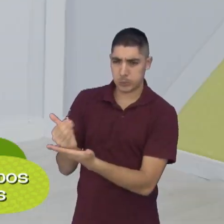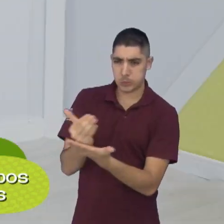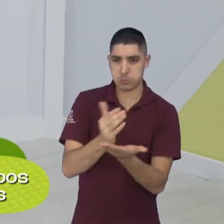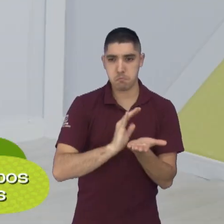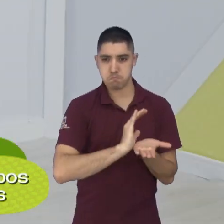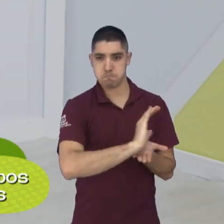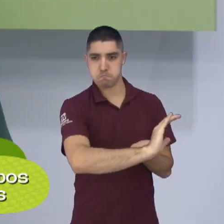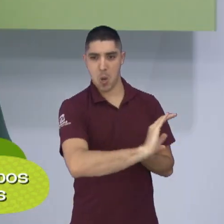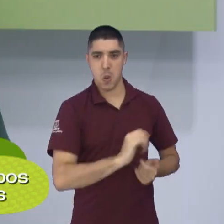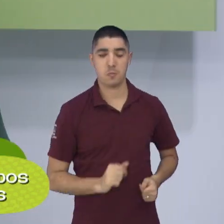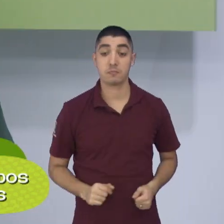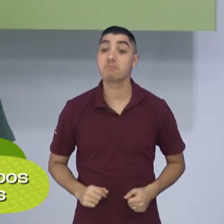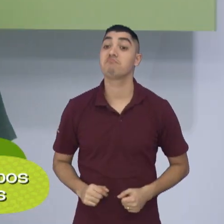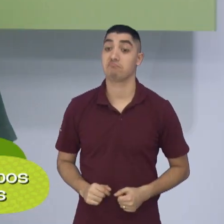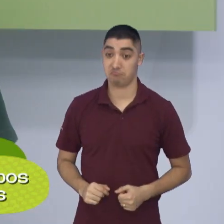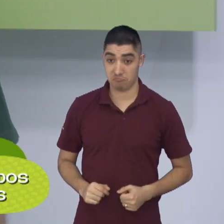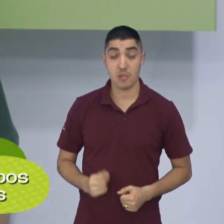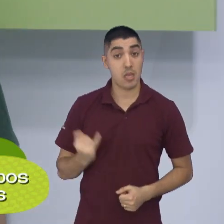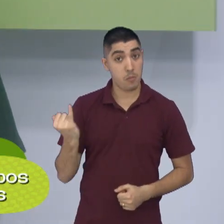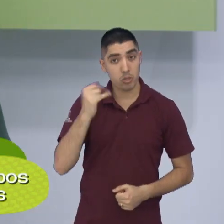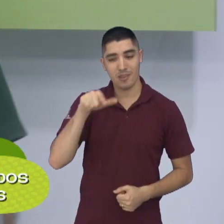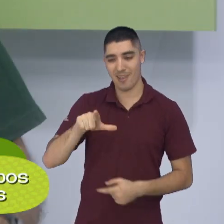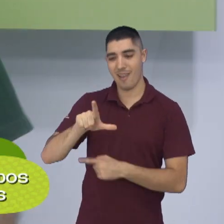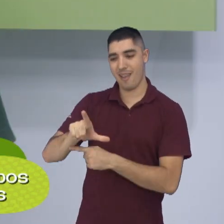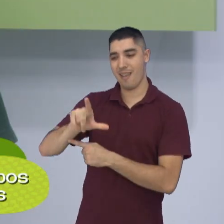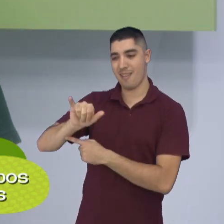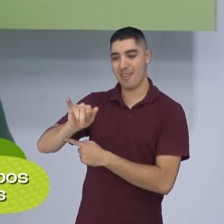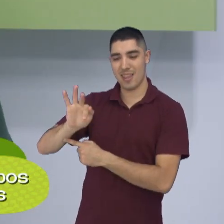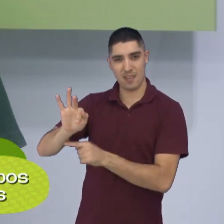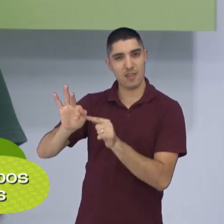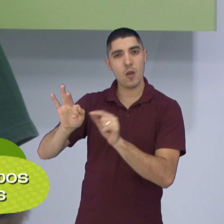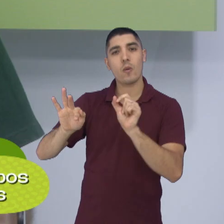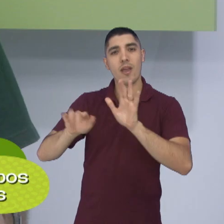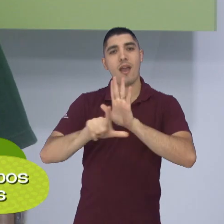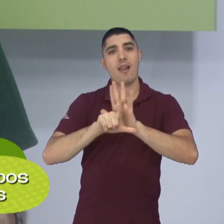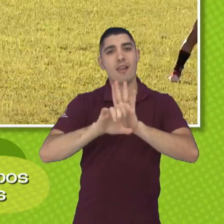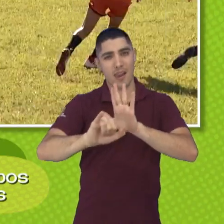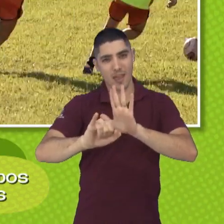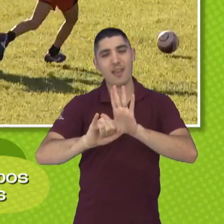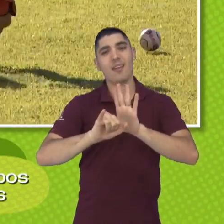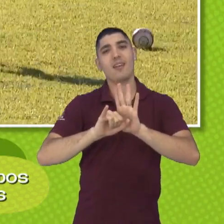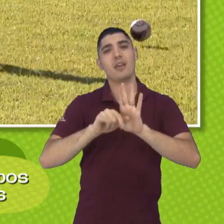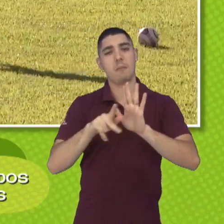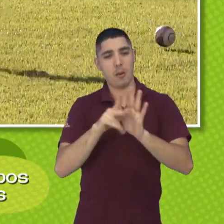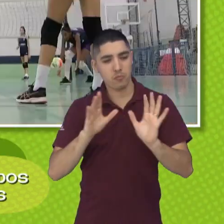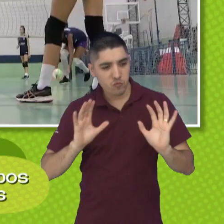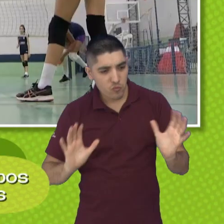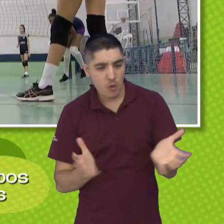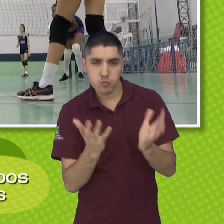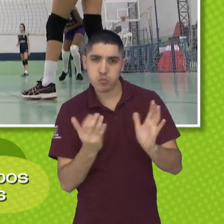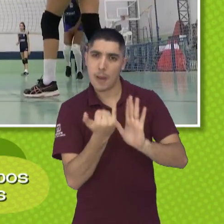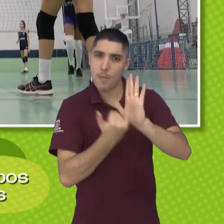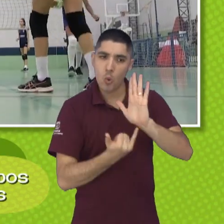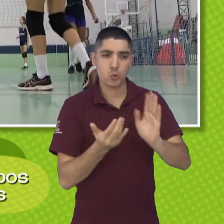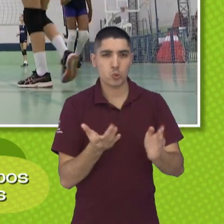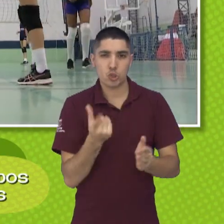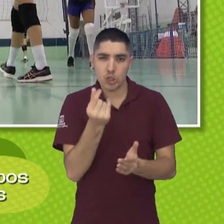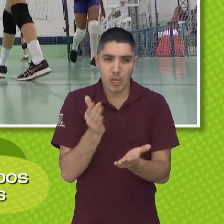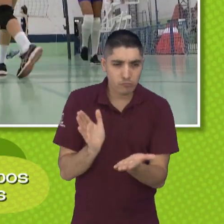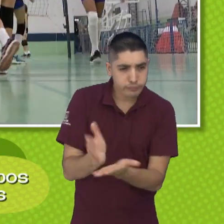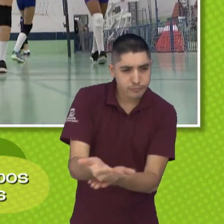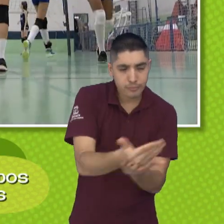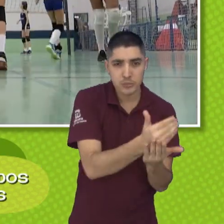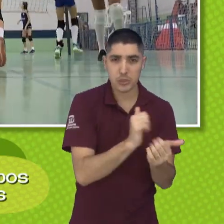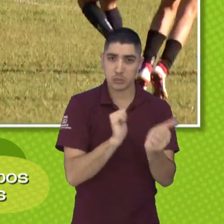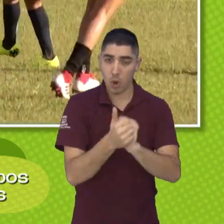Muito bacana, um incentivo para o esporte, um incentivo para todo mundo que pratica, também movimenta a economia, é um